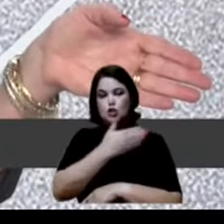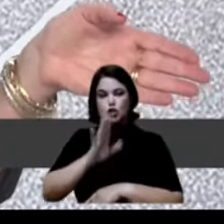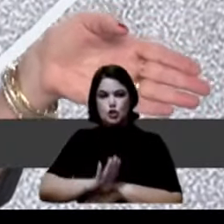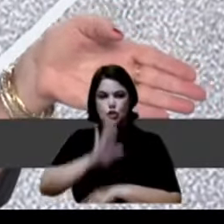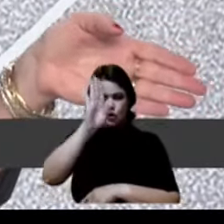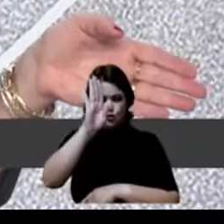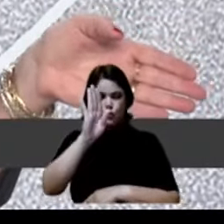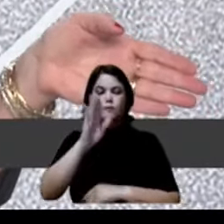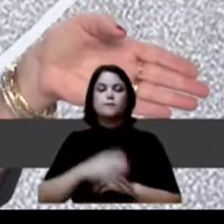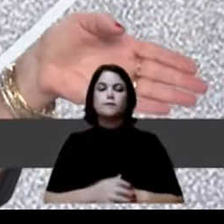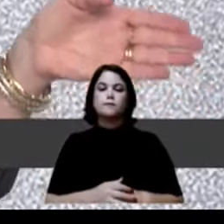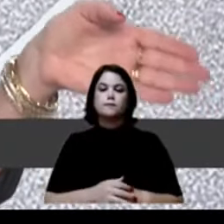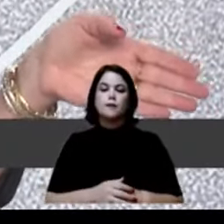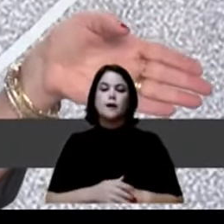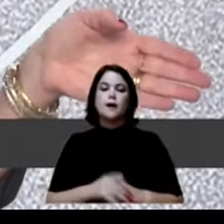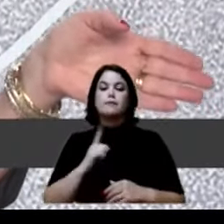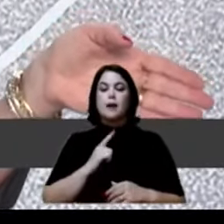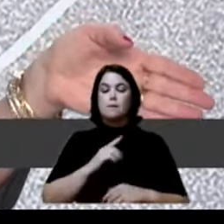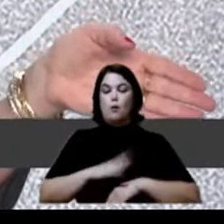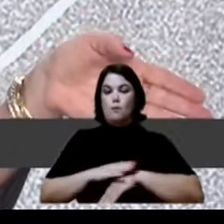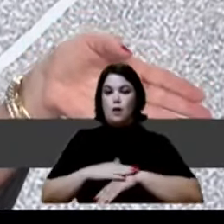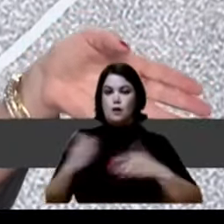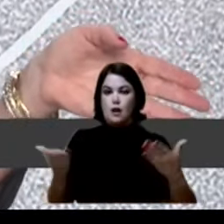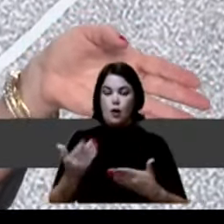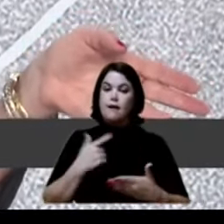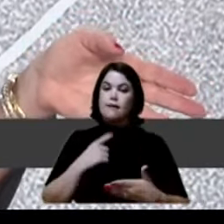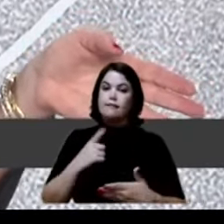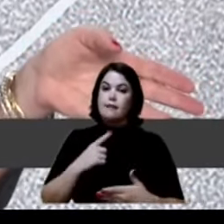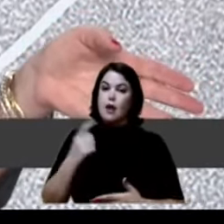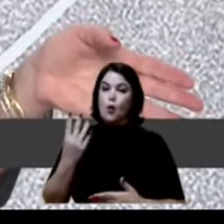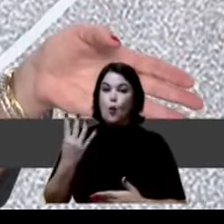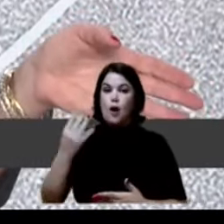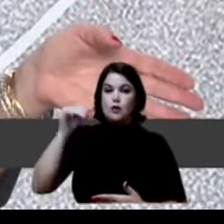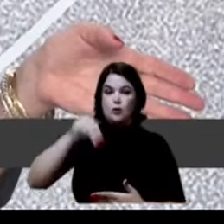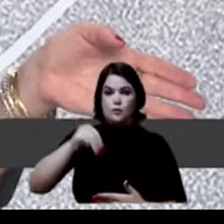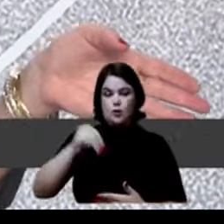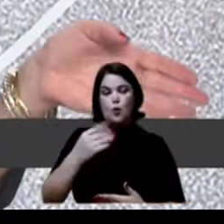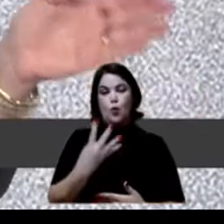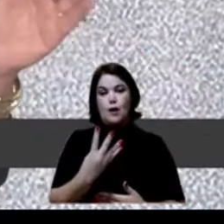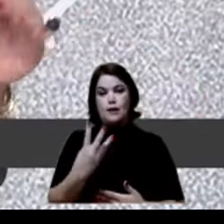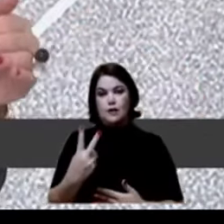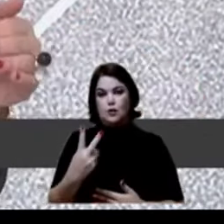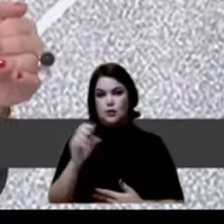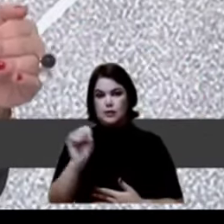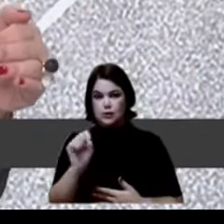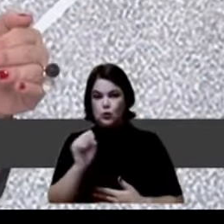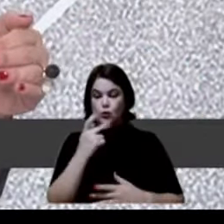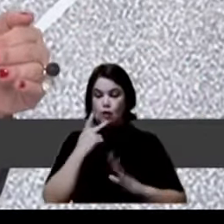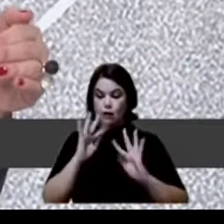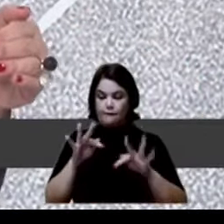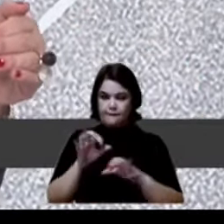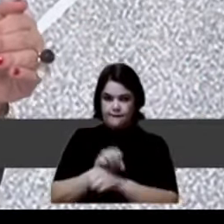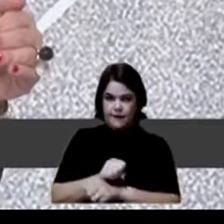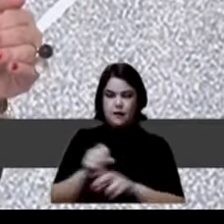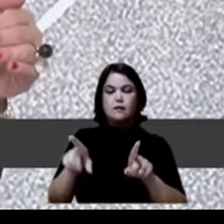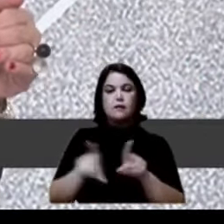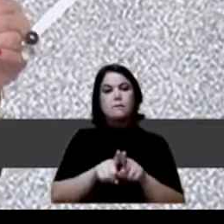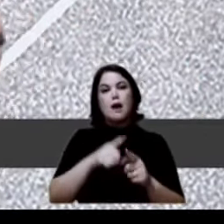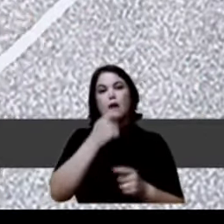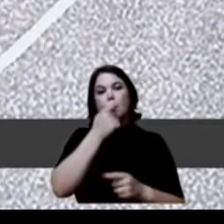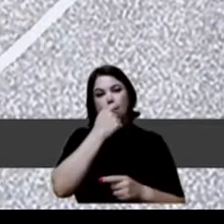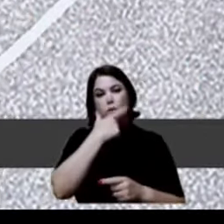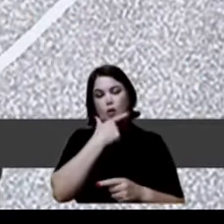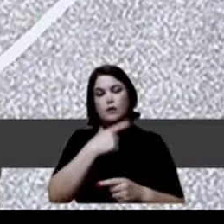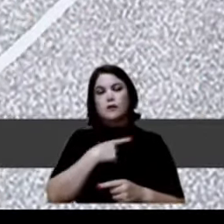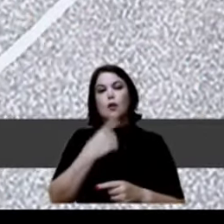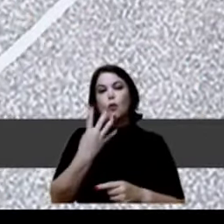tem o momento de falar agora. Ele ainda tem 4 minutos e 42 segundos nessa reta final, Guilherme Boulos tem 4 minutos e 38